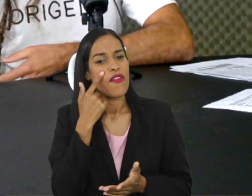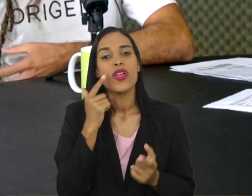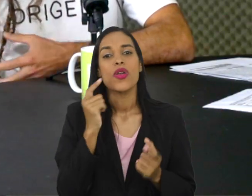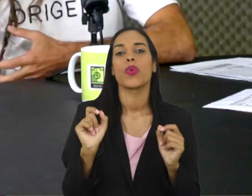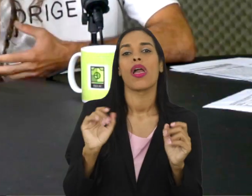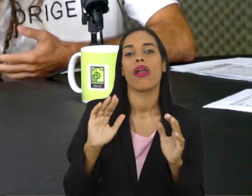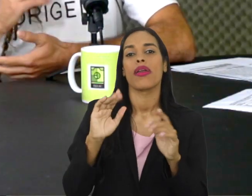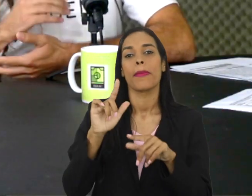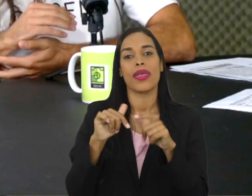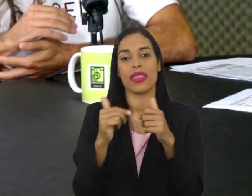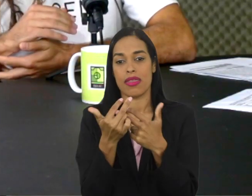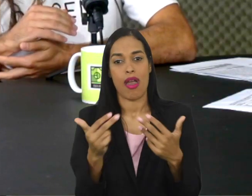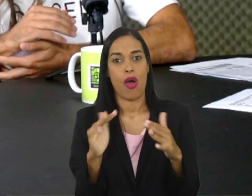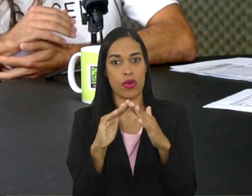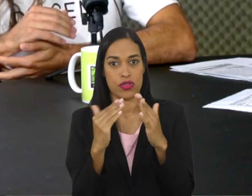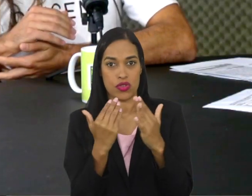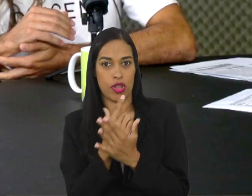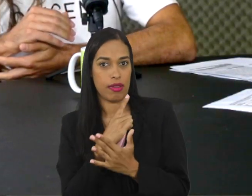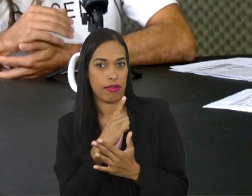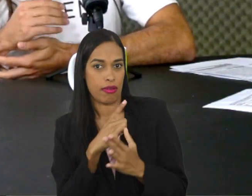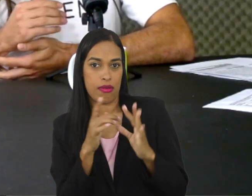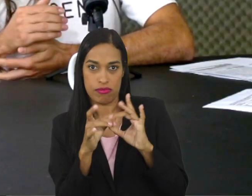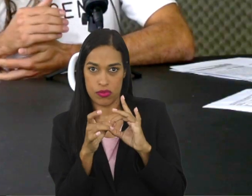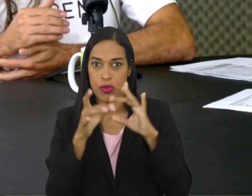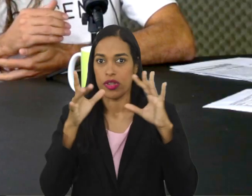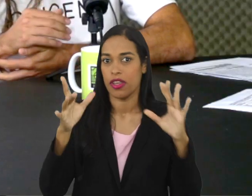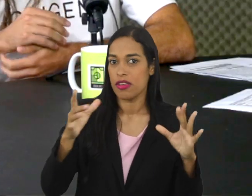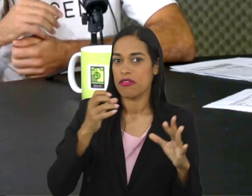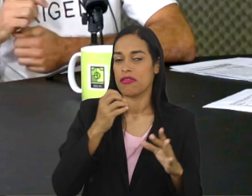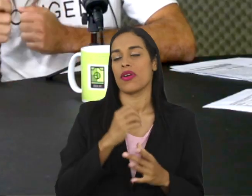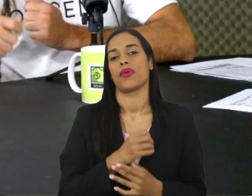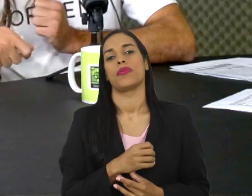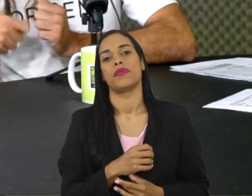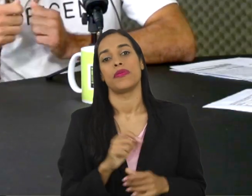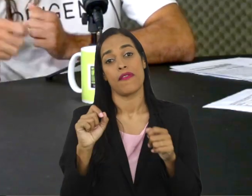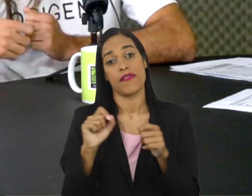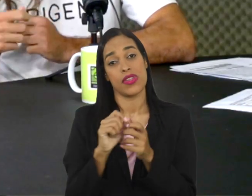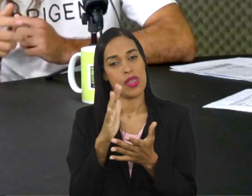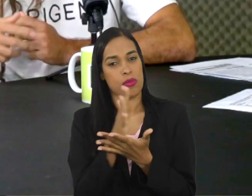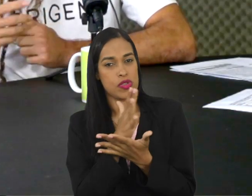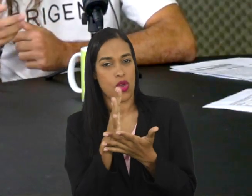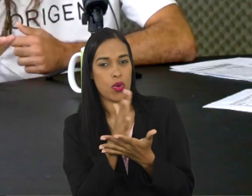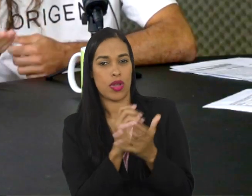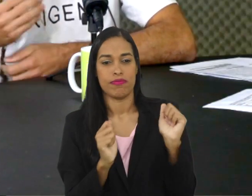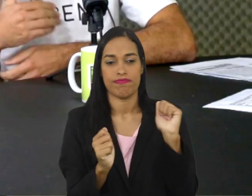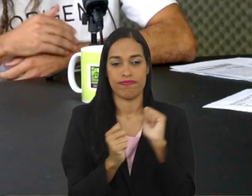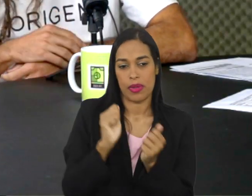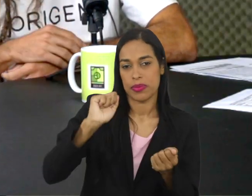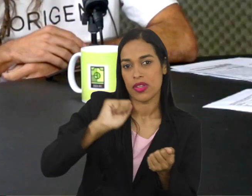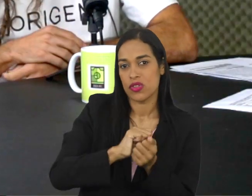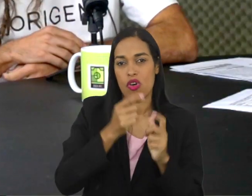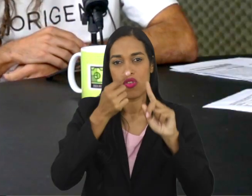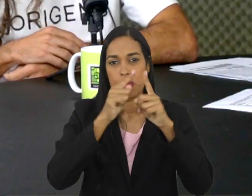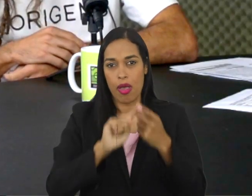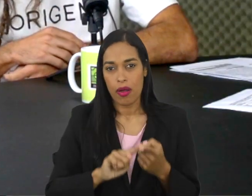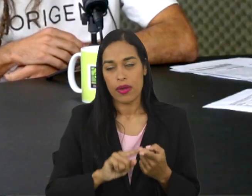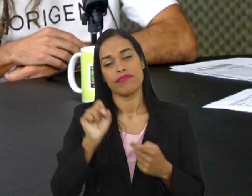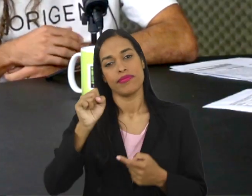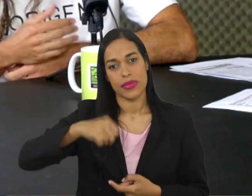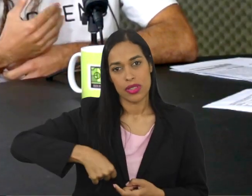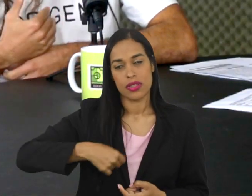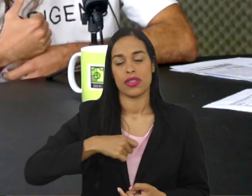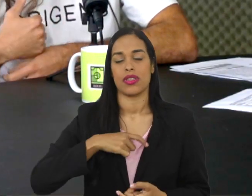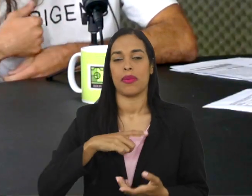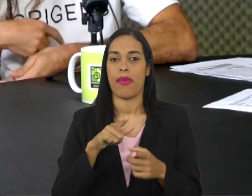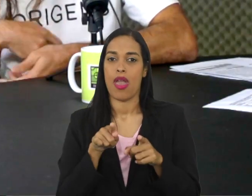a ver o que a escola tinha de disponível, fizemos alguns ajustes no que dava para fazer, e eu